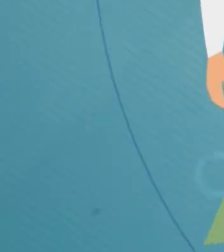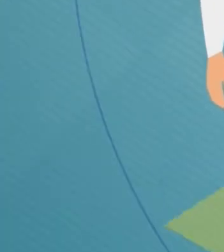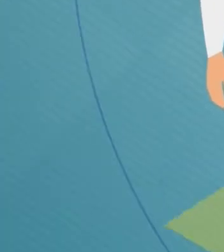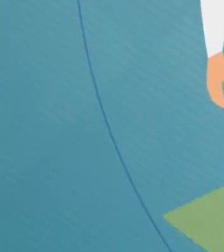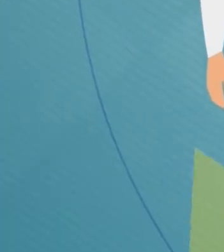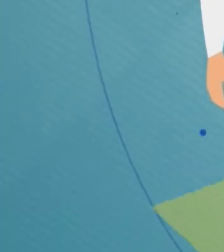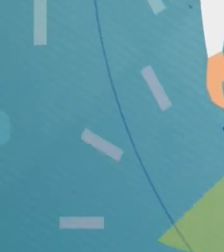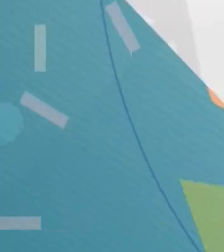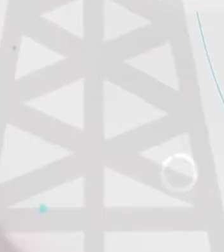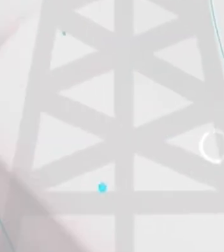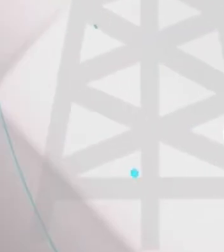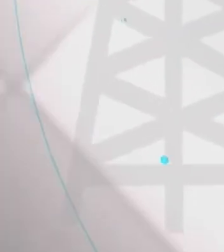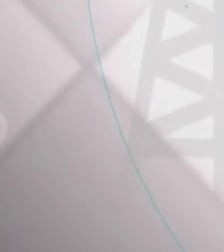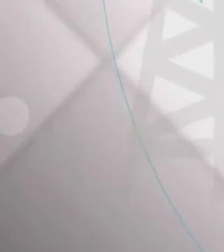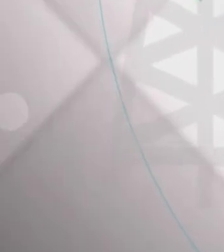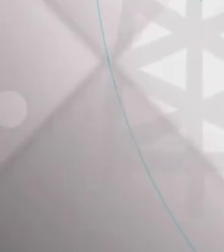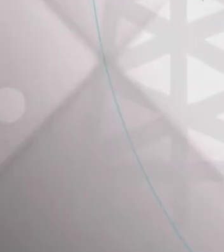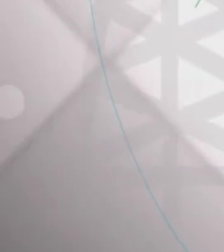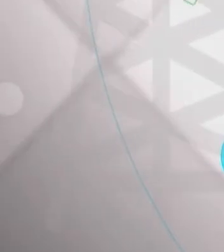E aí